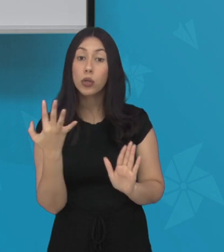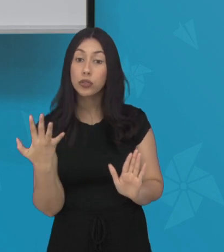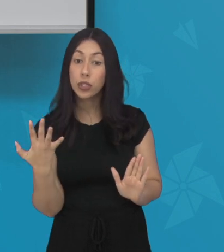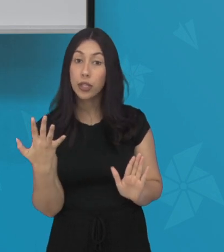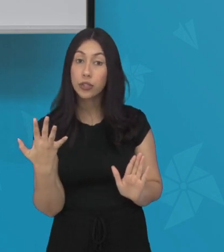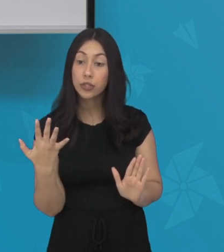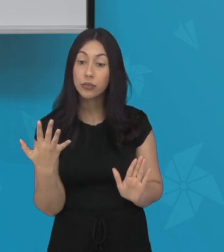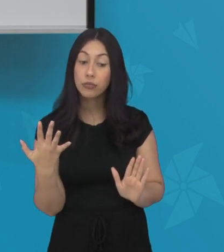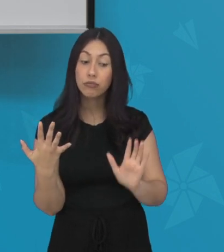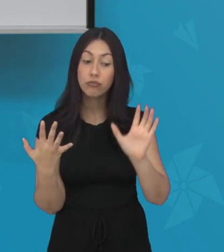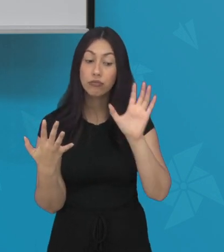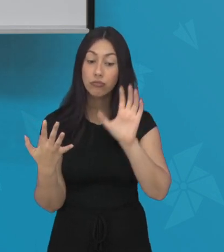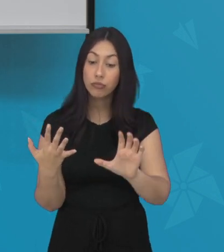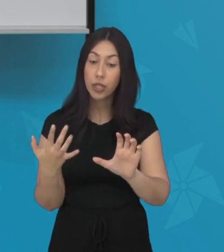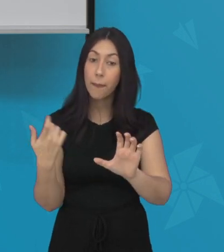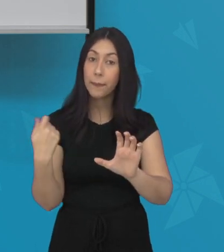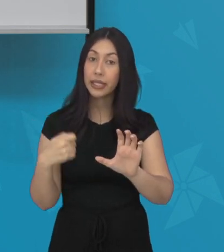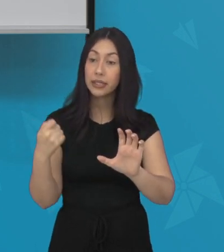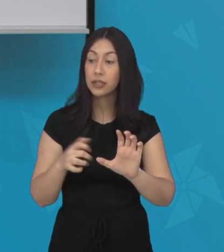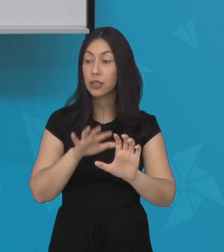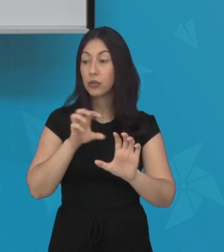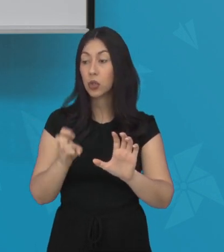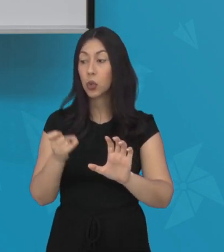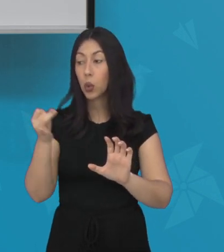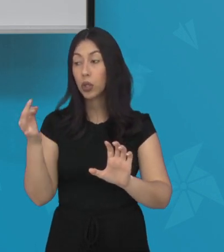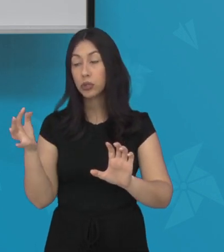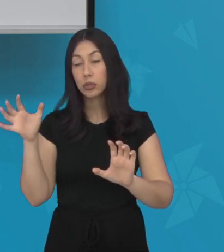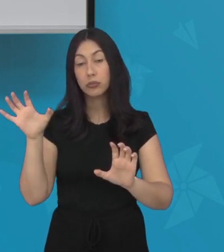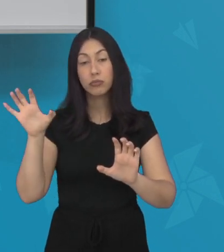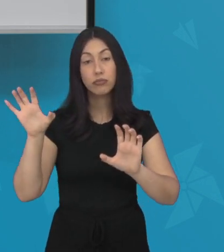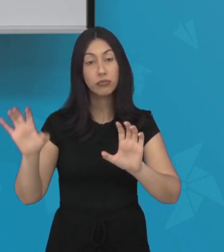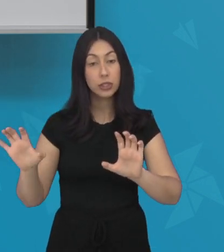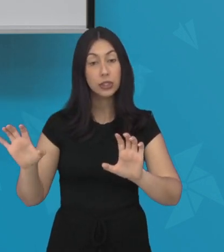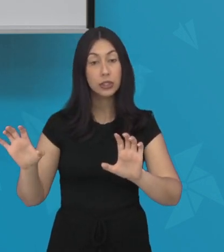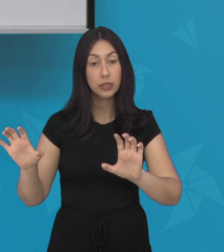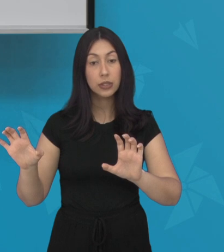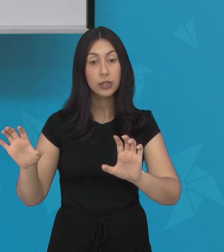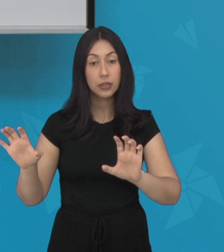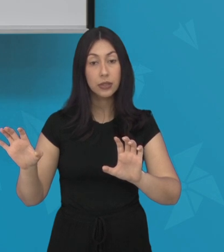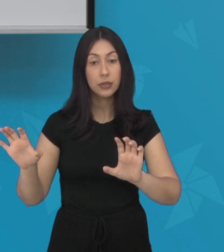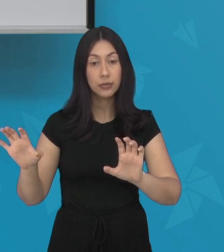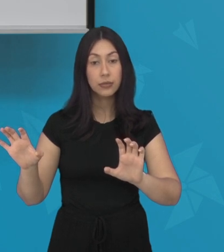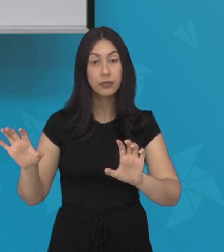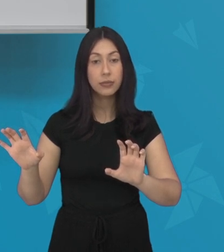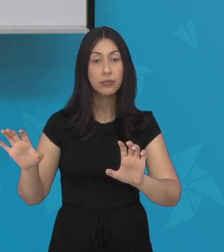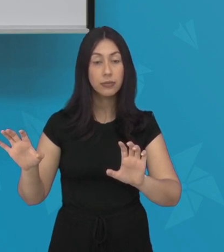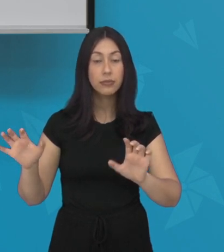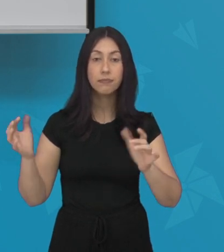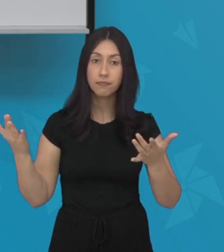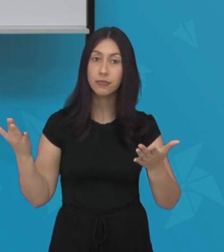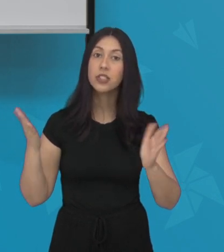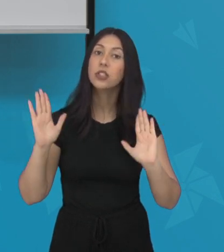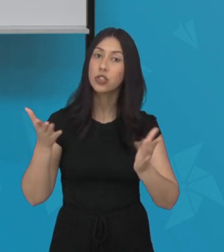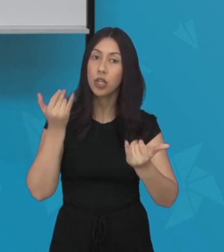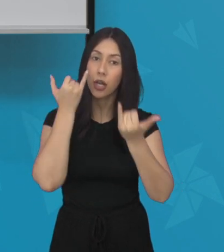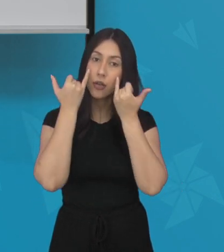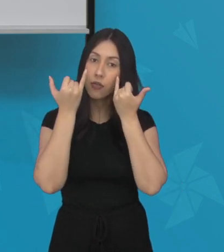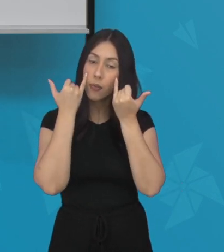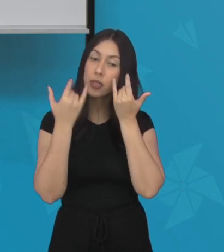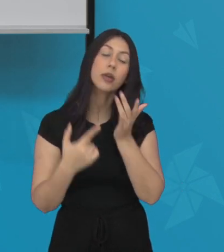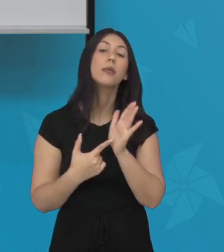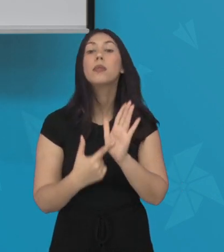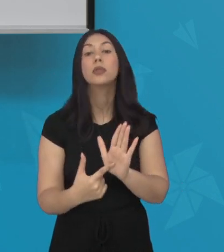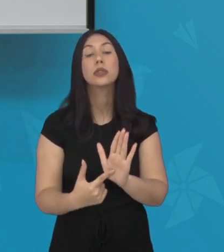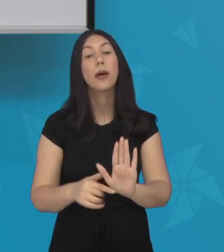cítrico vai para ser neutralizado por quantidade Y de bicarbonato de sódio, né? Que é as quantidades que